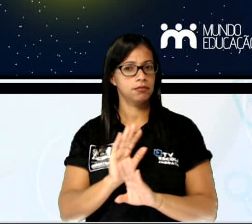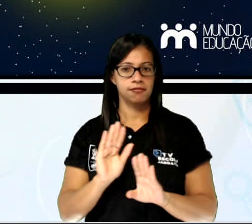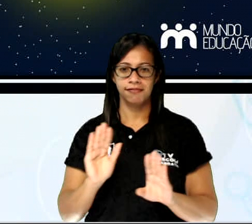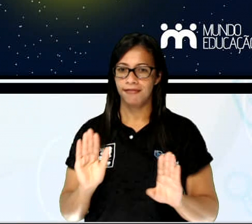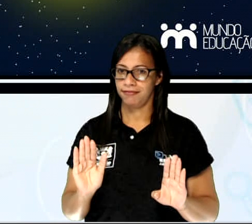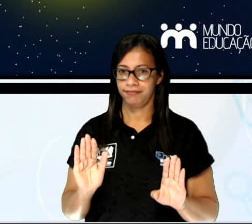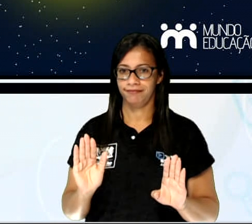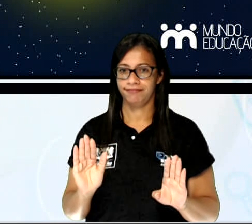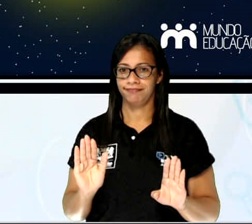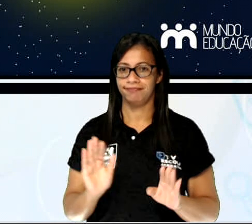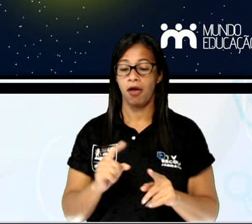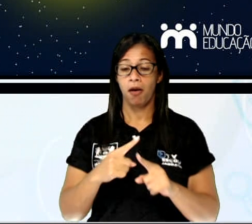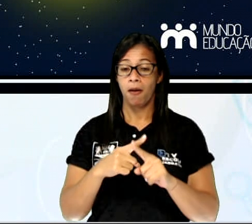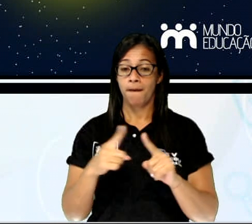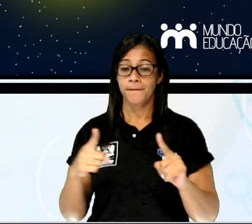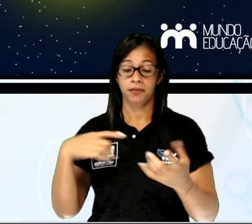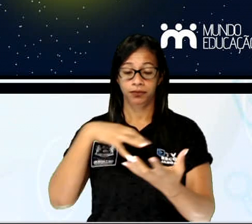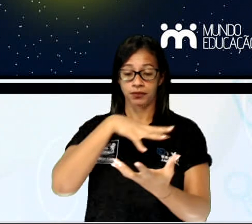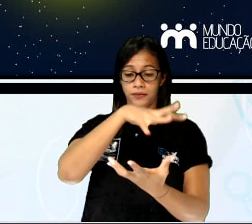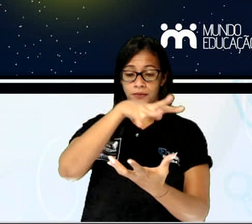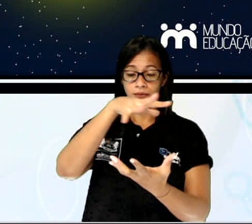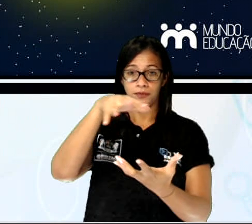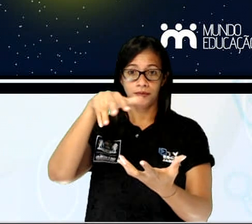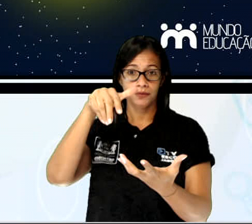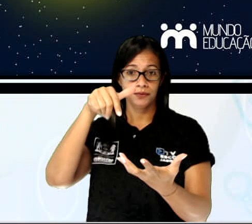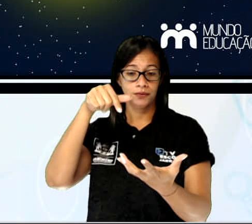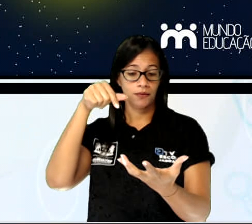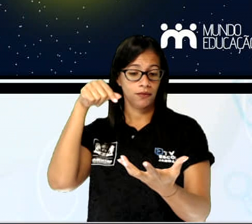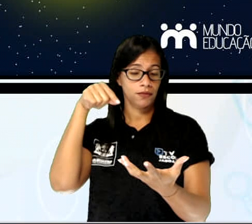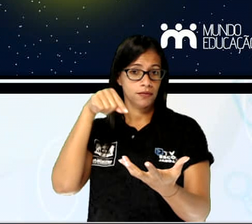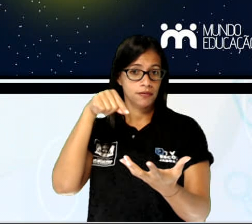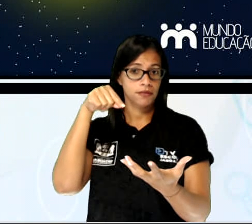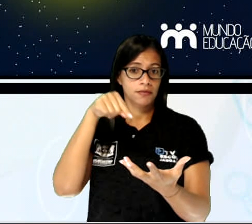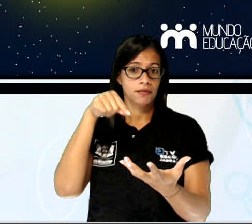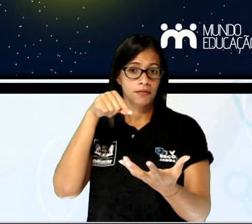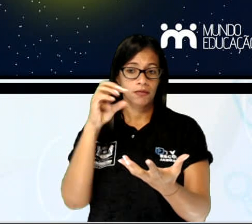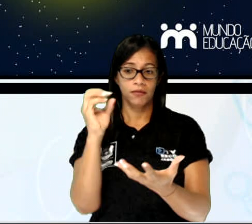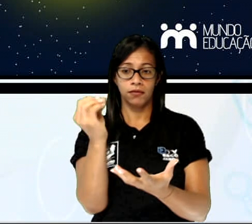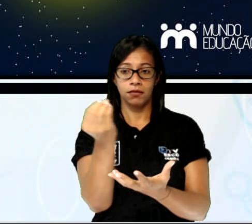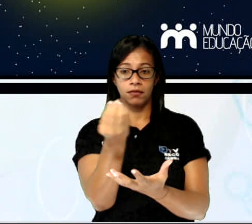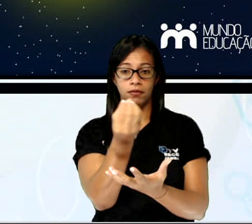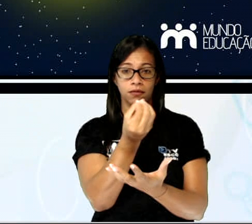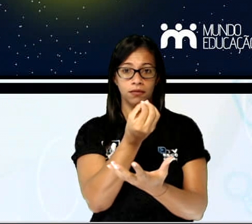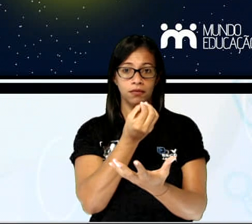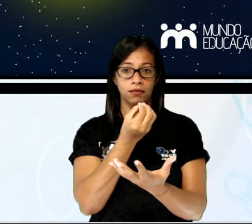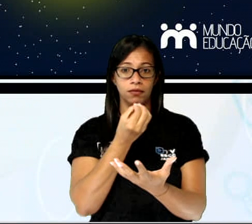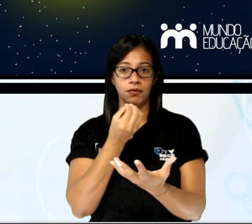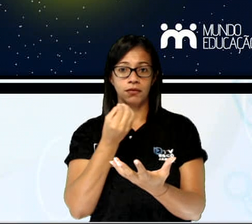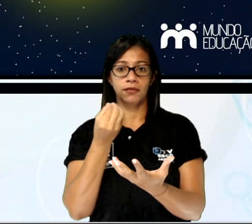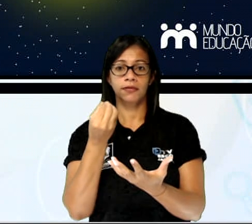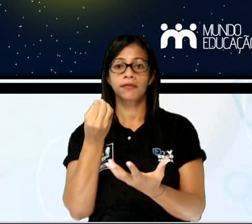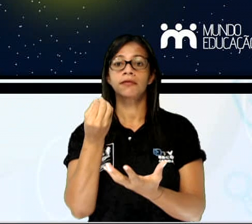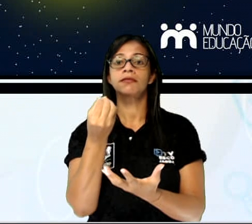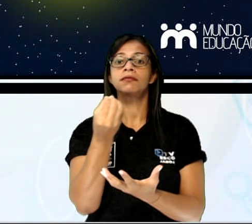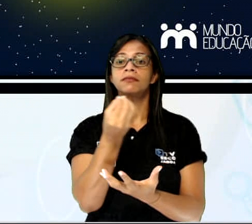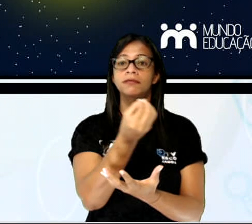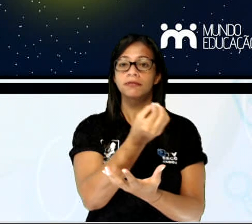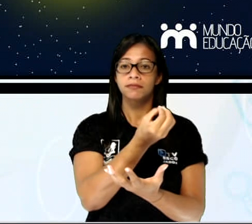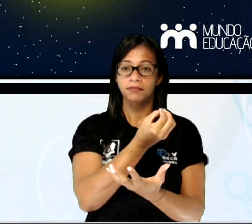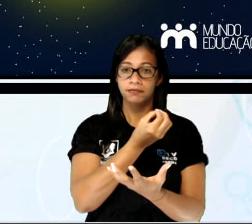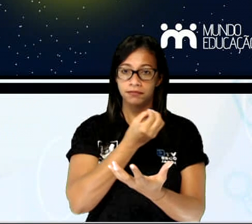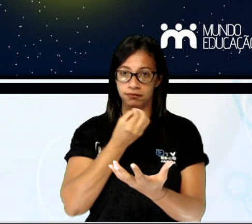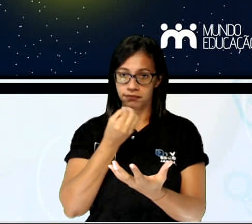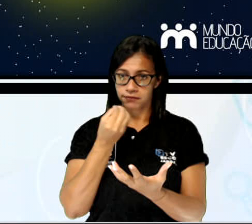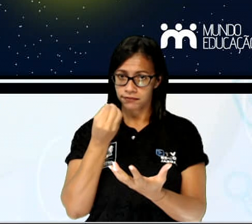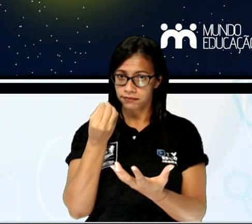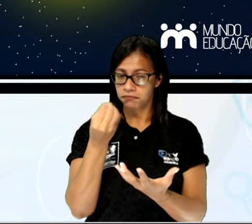acontecendo é o planeta Terra no seu processo de rotação, onde ele está se movimentando em volta